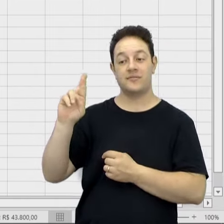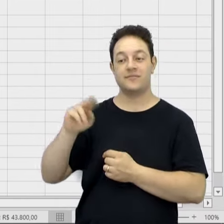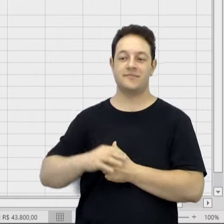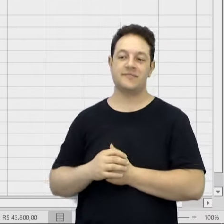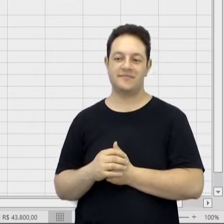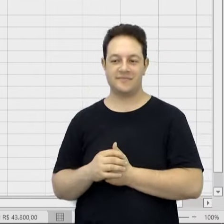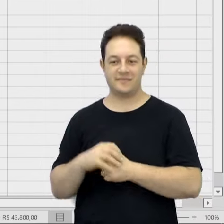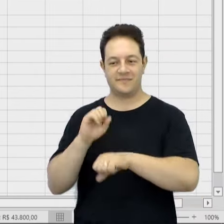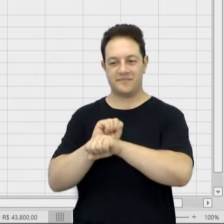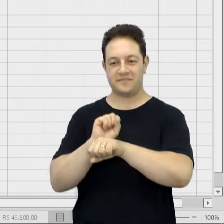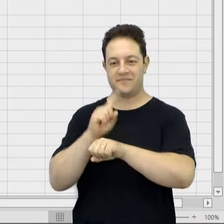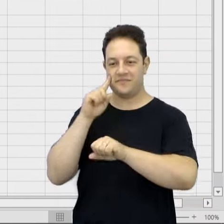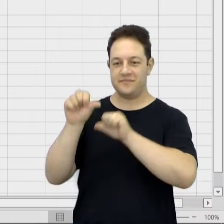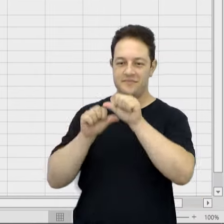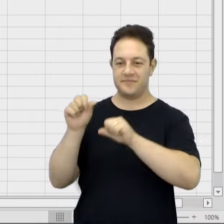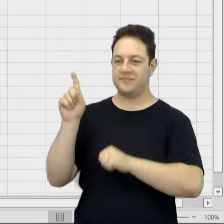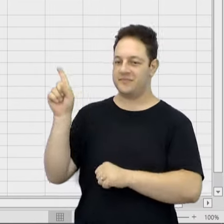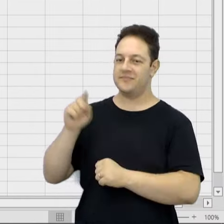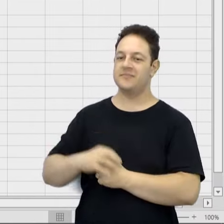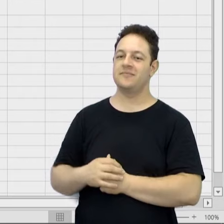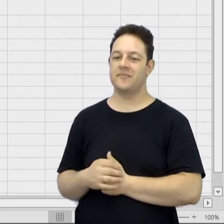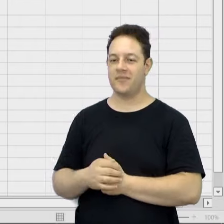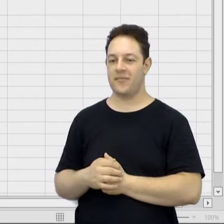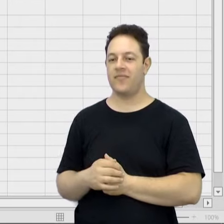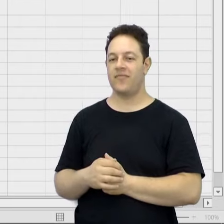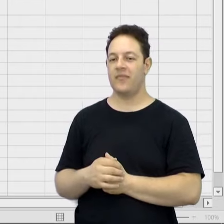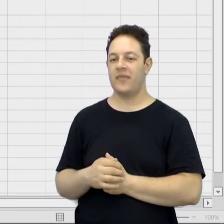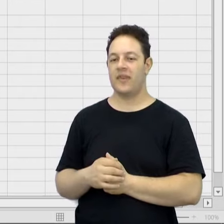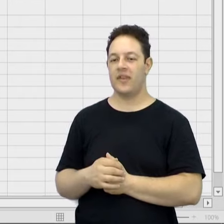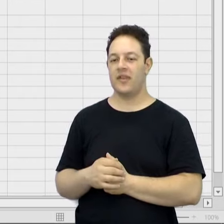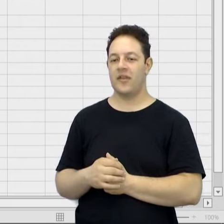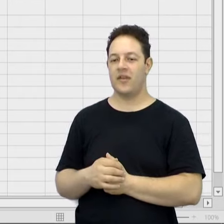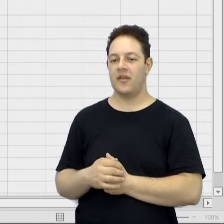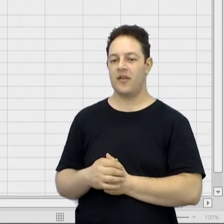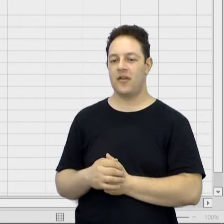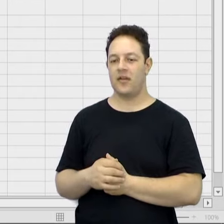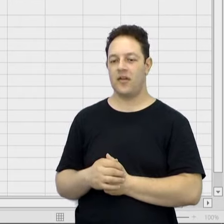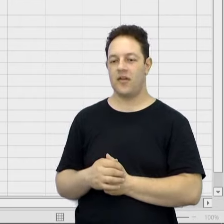7. Não é 900, hein? É 9.000.